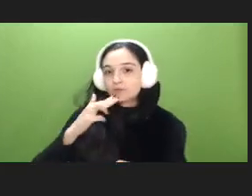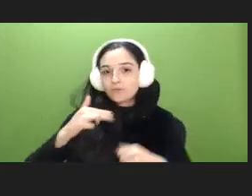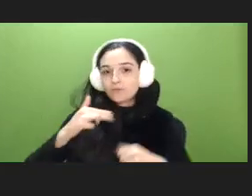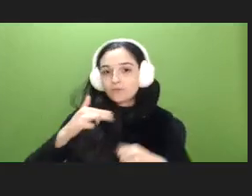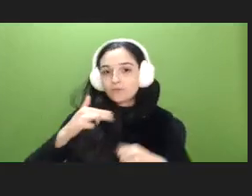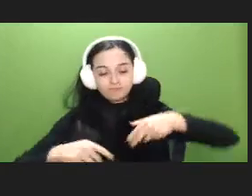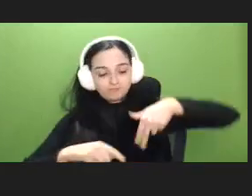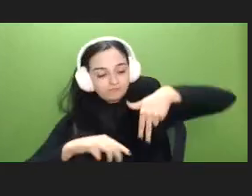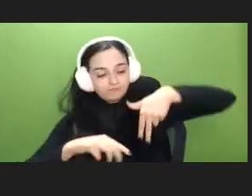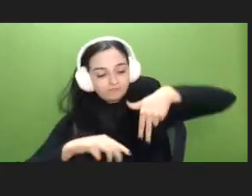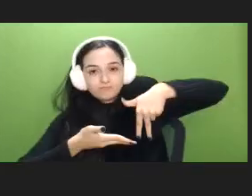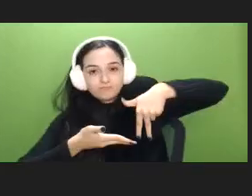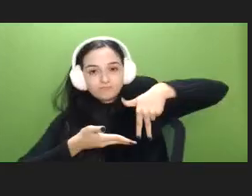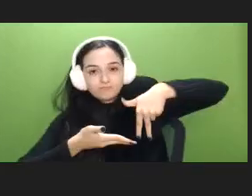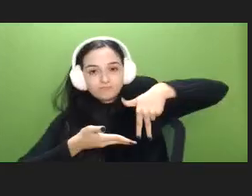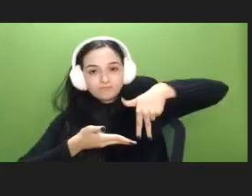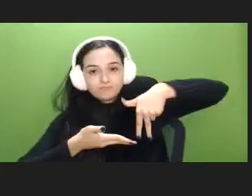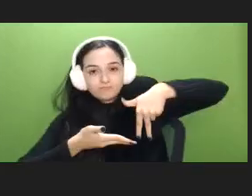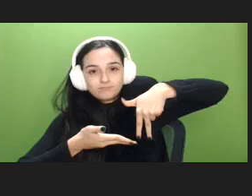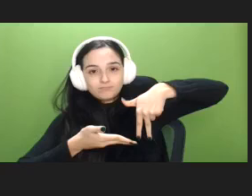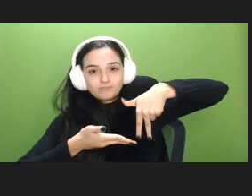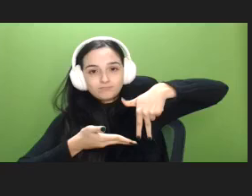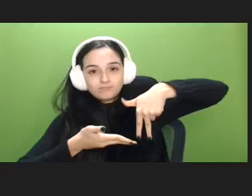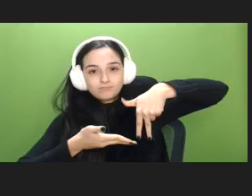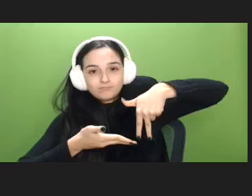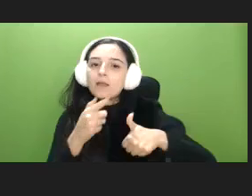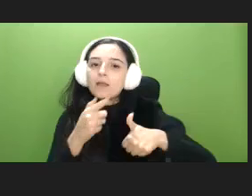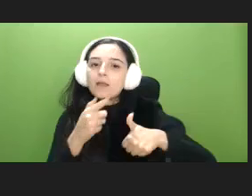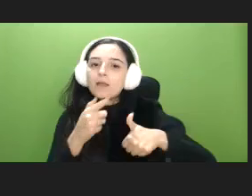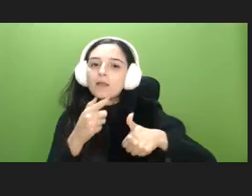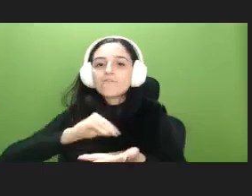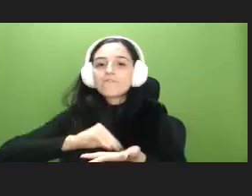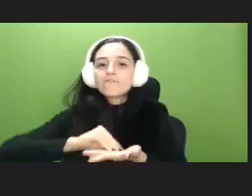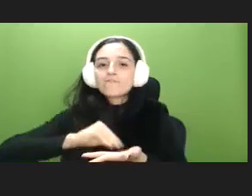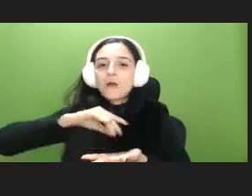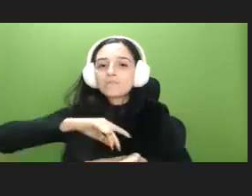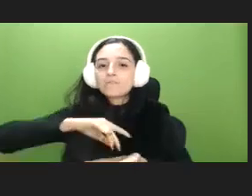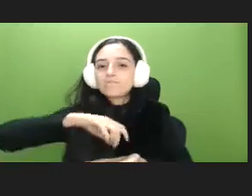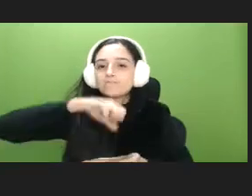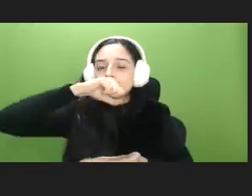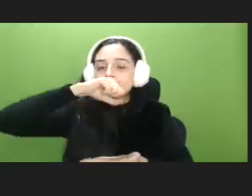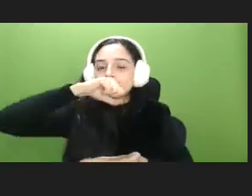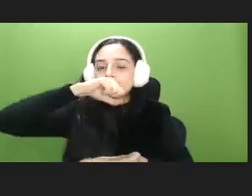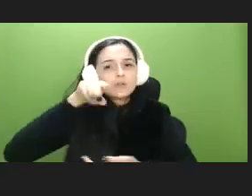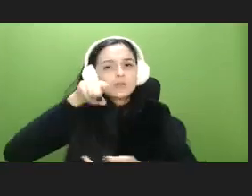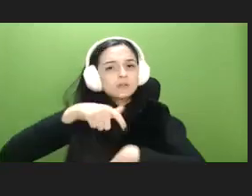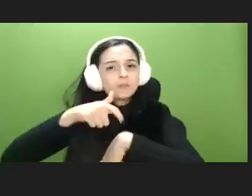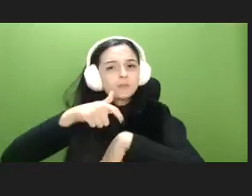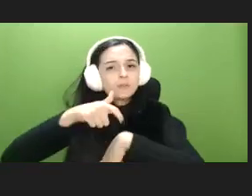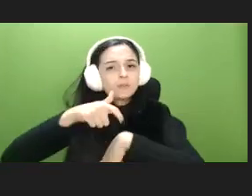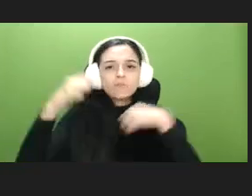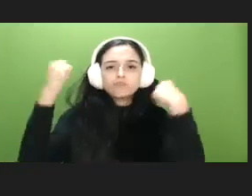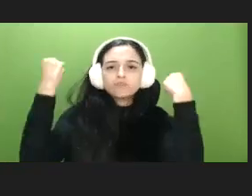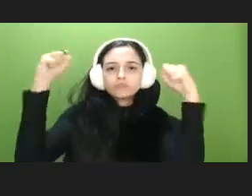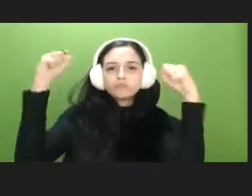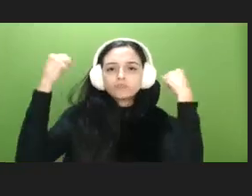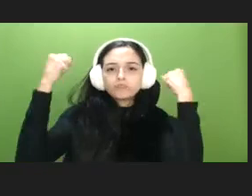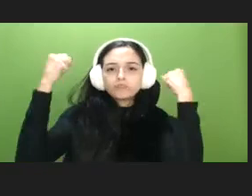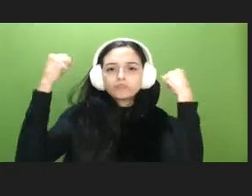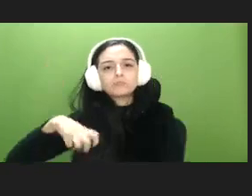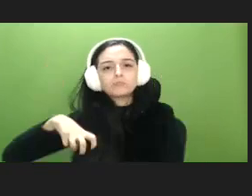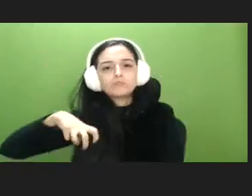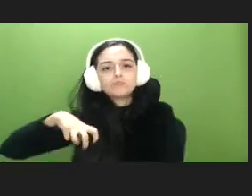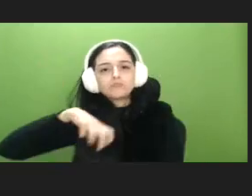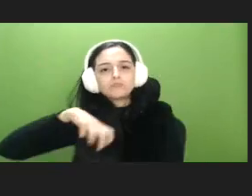Falta de ar. Quando você está fazendo uma atividade física, né? Ou subindo a escada, ou então